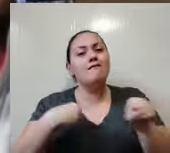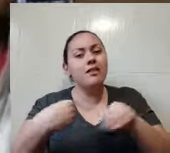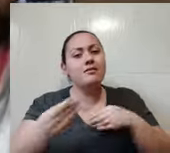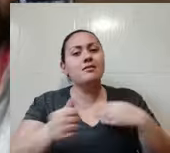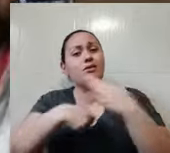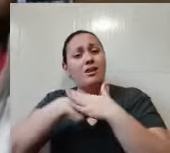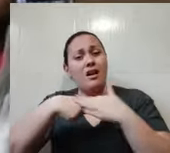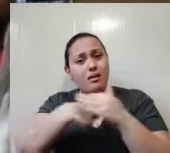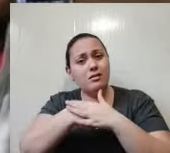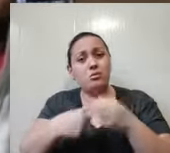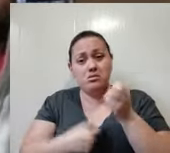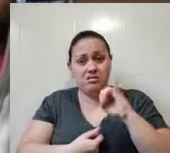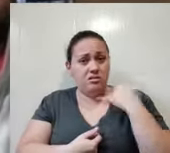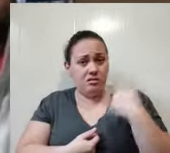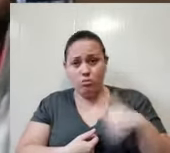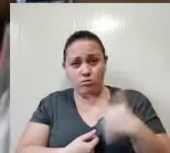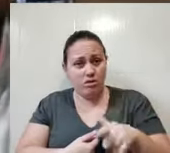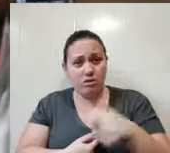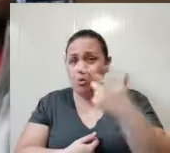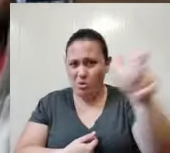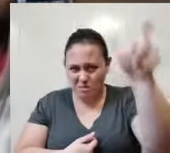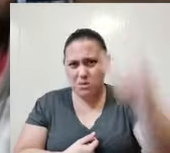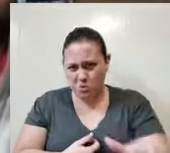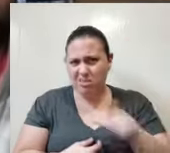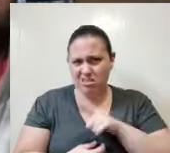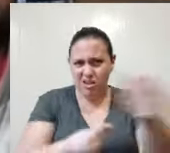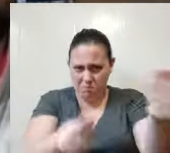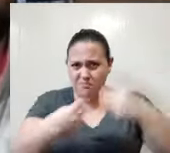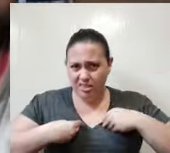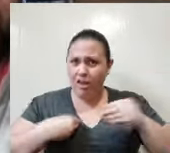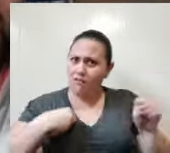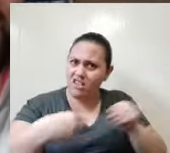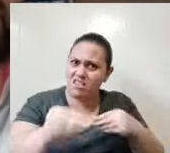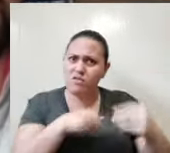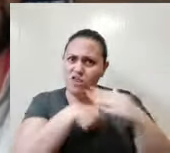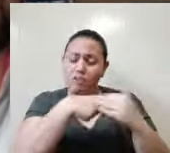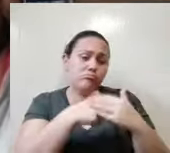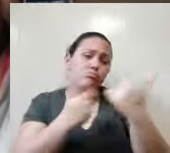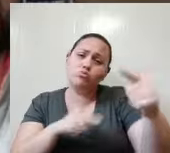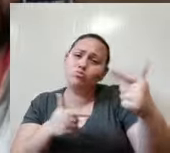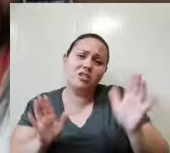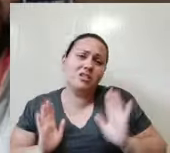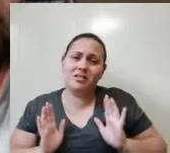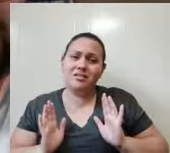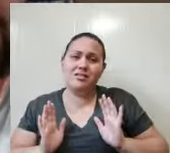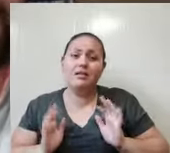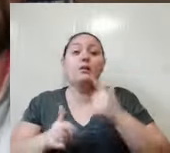formos flexíveis e carinhosos conosco, quem vai ser,